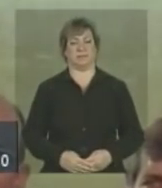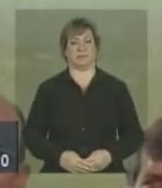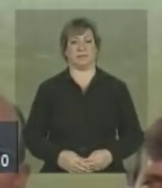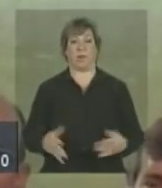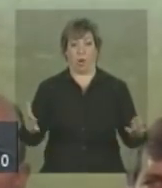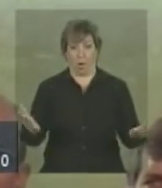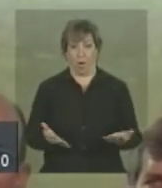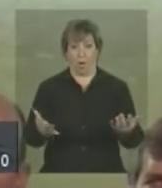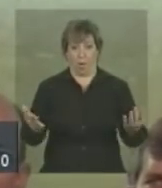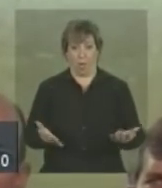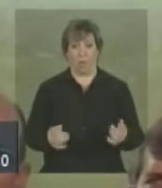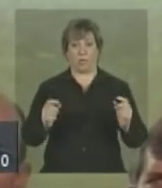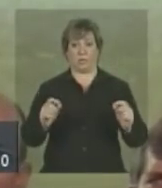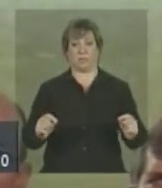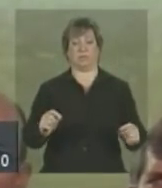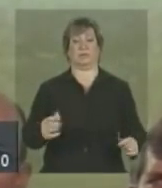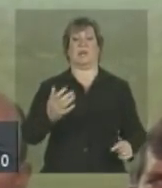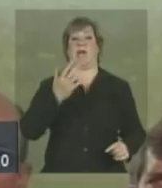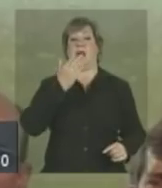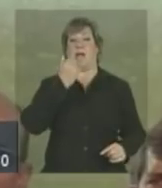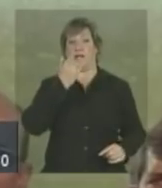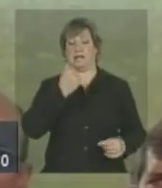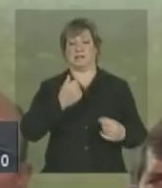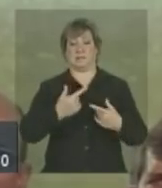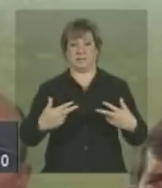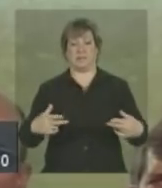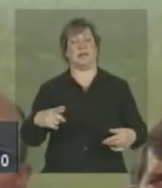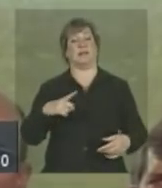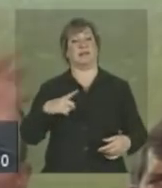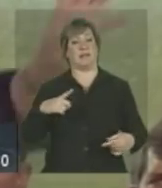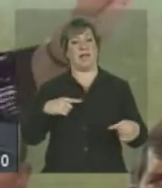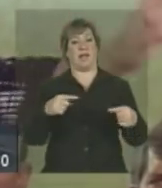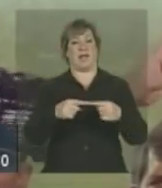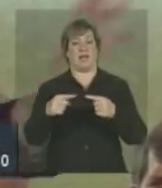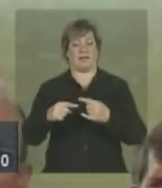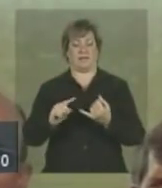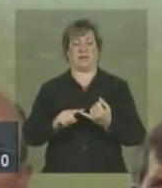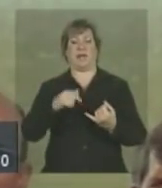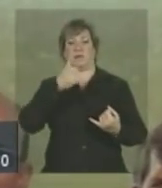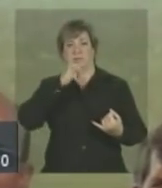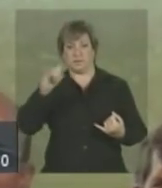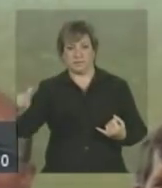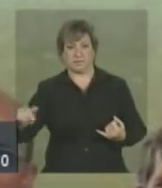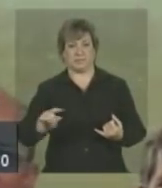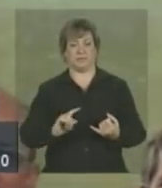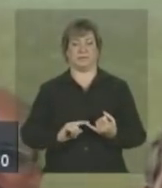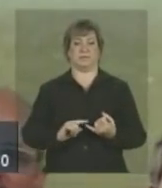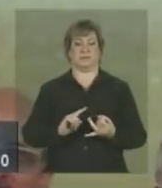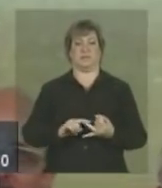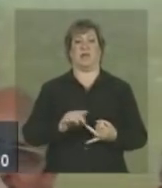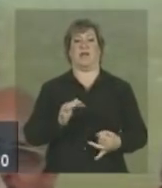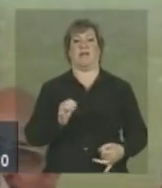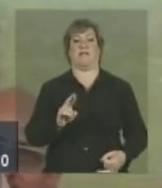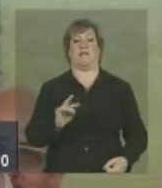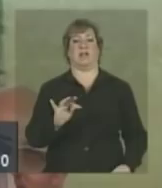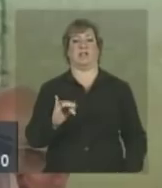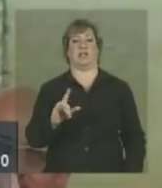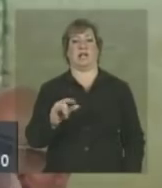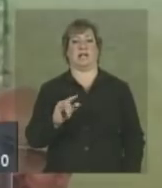Hoje, alimento tem a ver com energia e